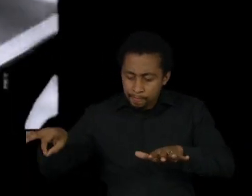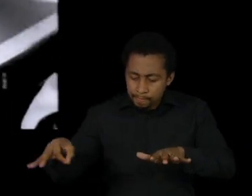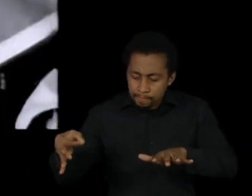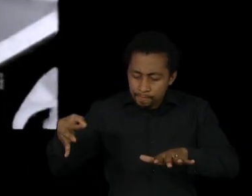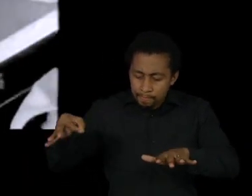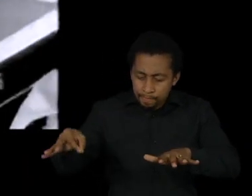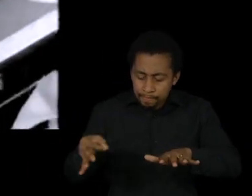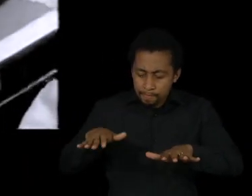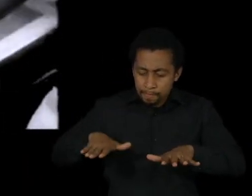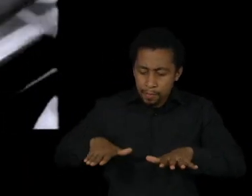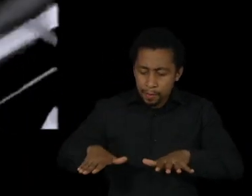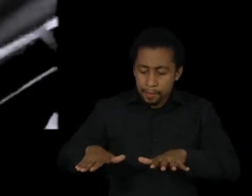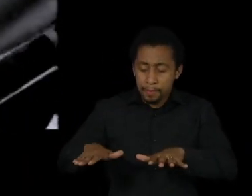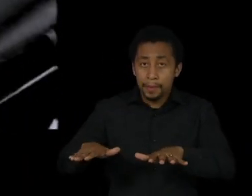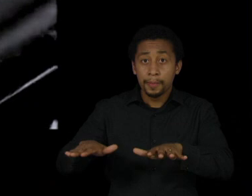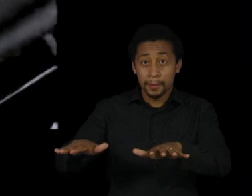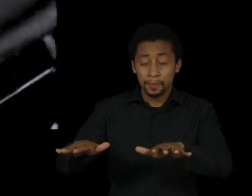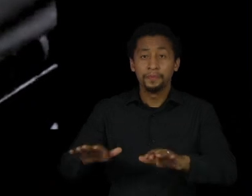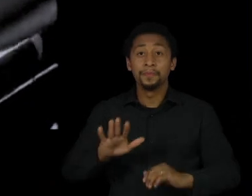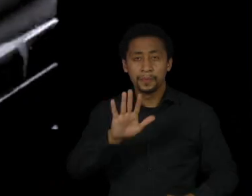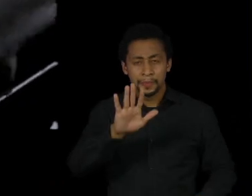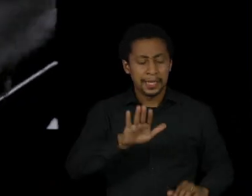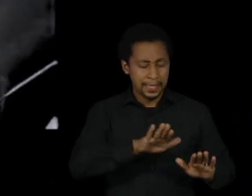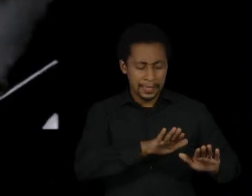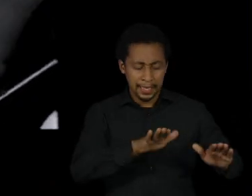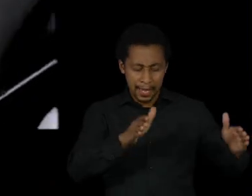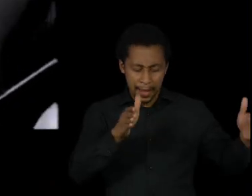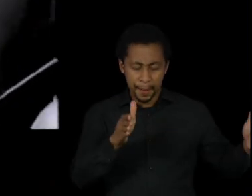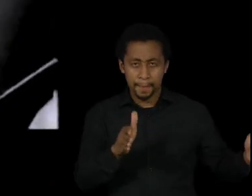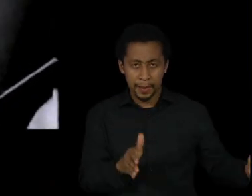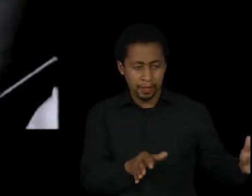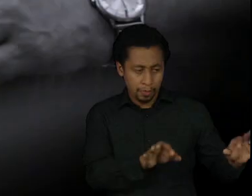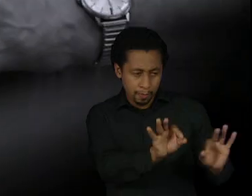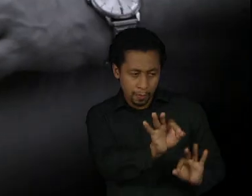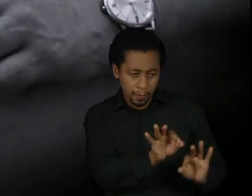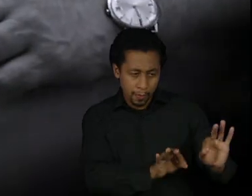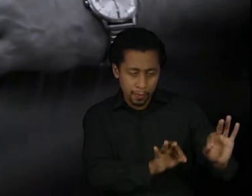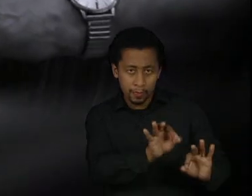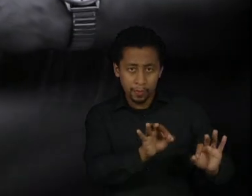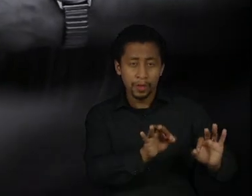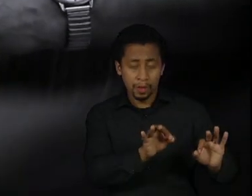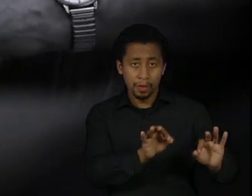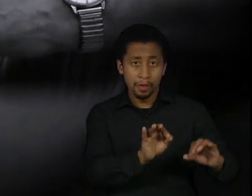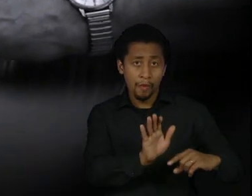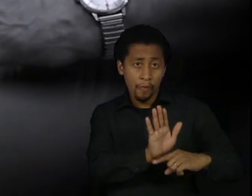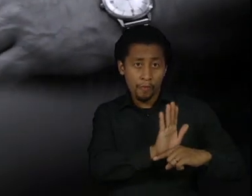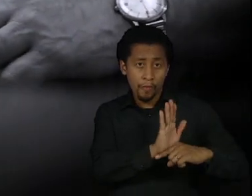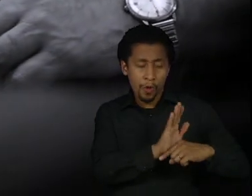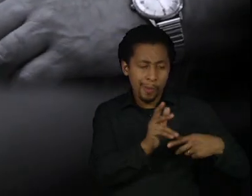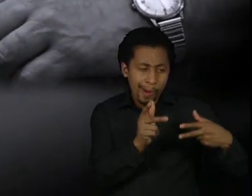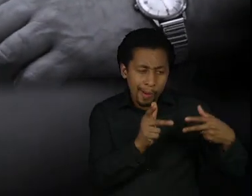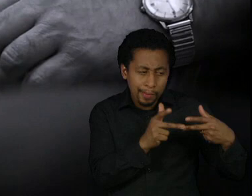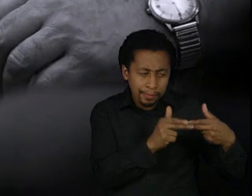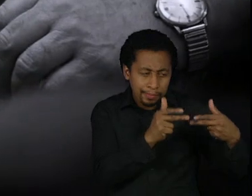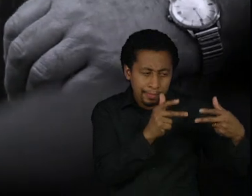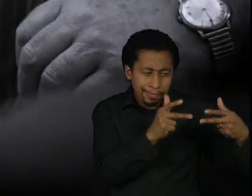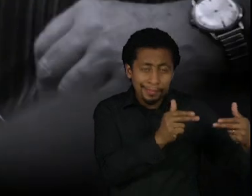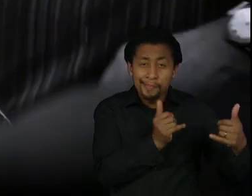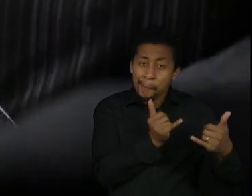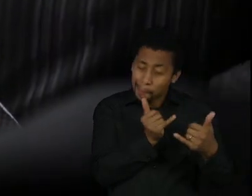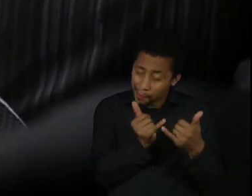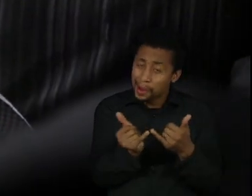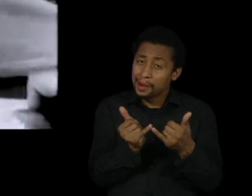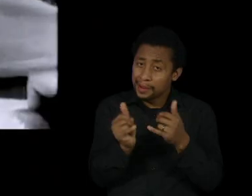Na mesa de montagem de um filme, executo movimentos semelhantes aos do meu pai na mesa de